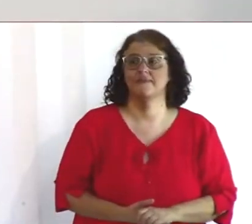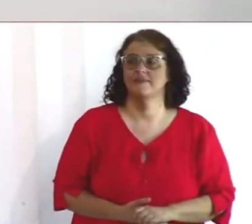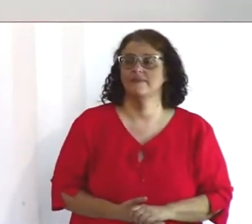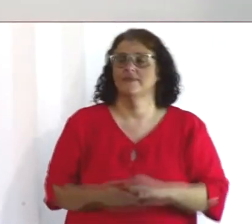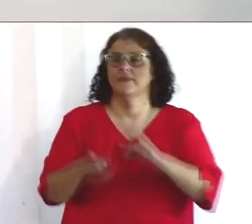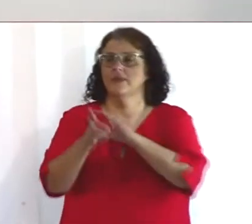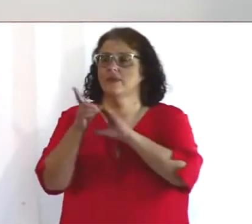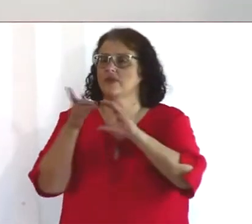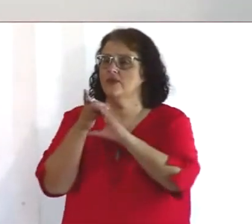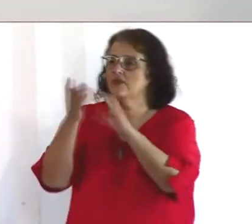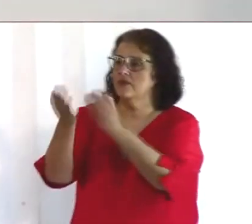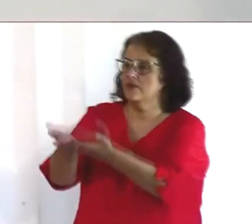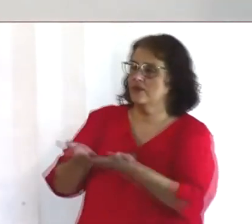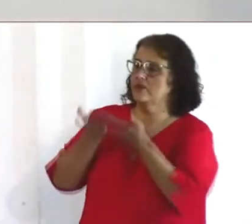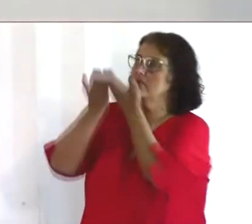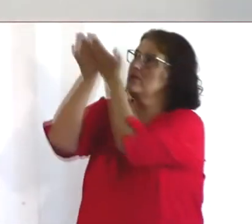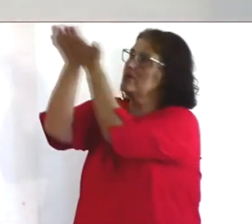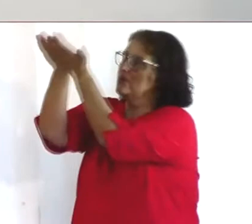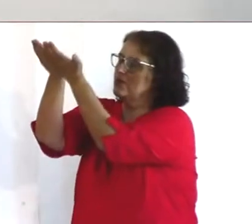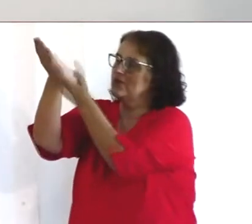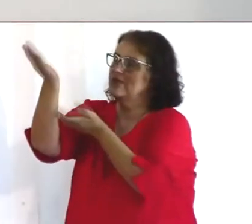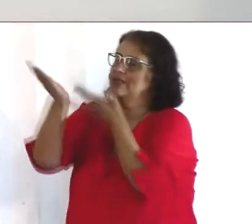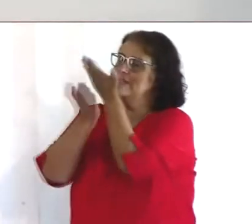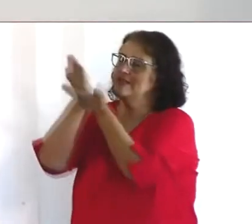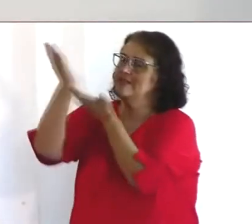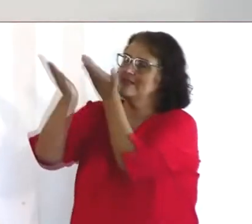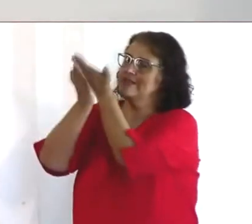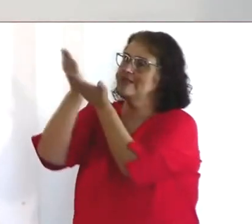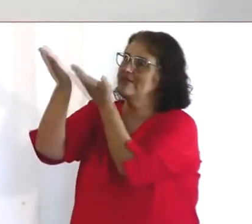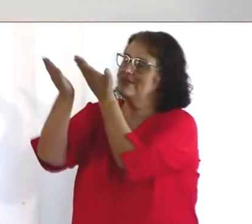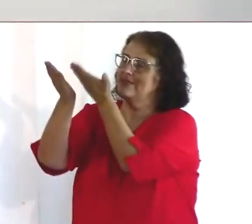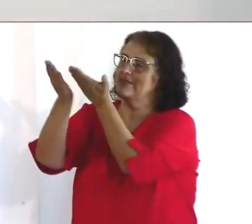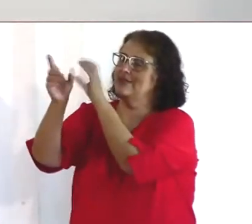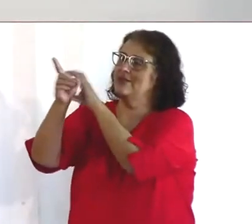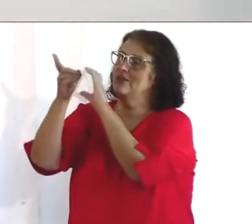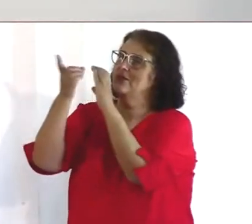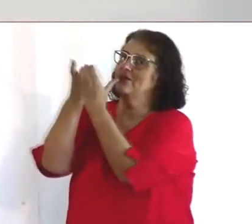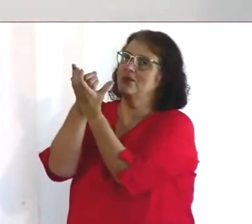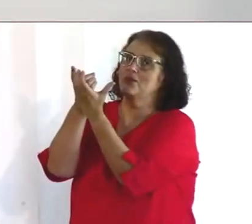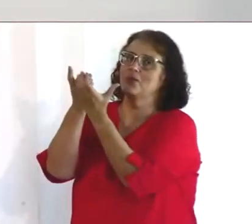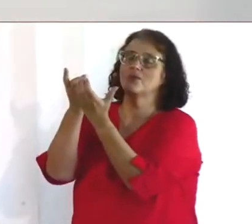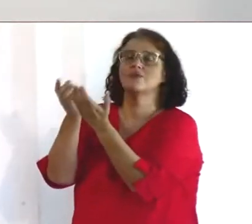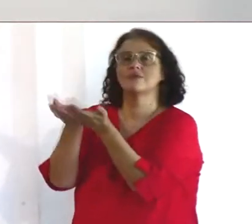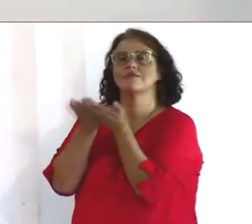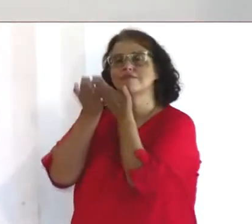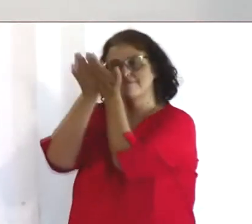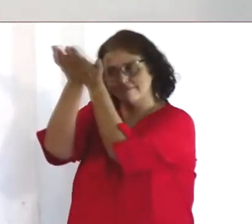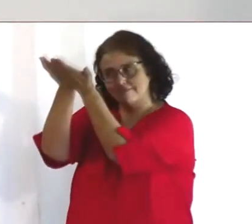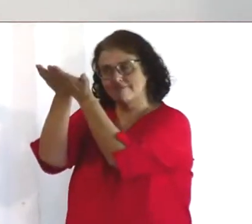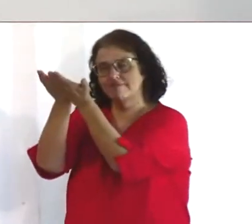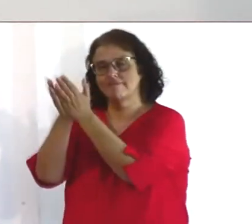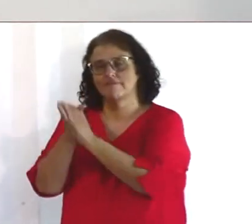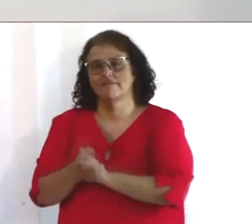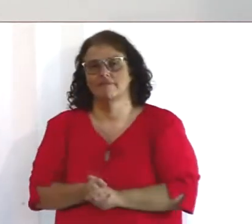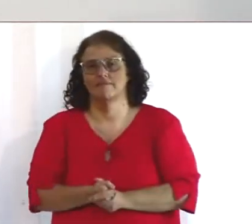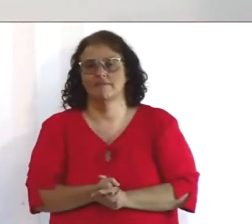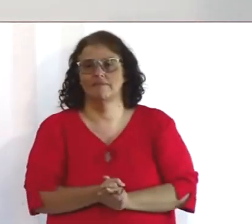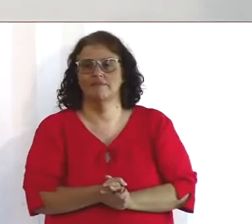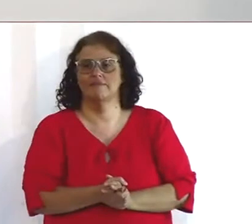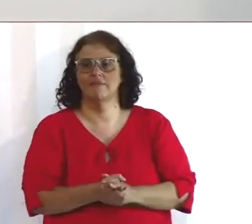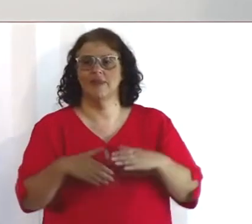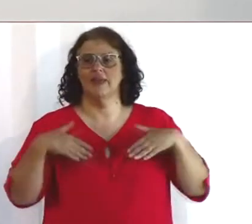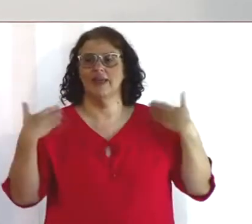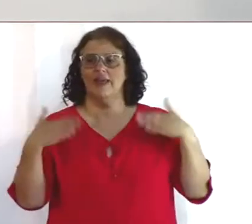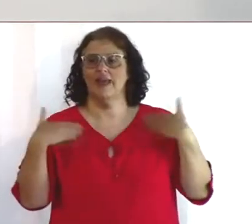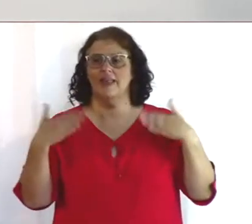cultuá-lo na beleza da sua santidade, servi-lo em culto de adoração, porque culto é serviço também. É se alegrar